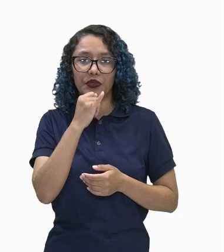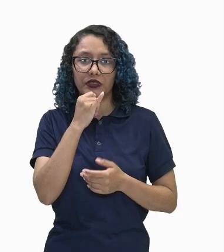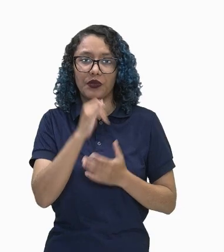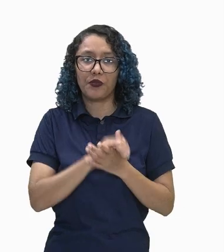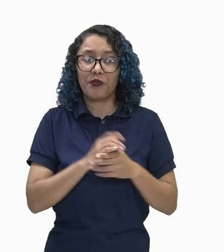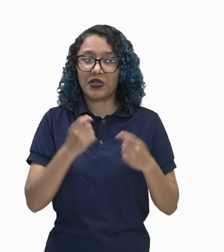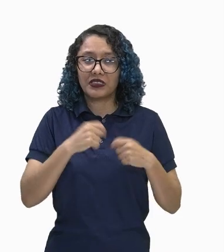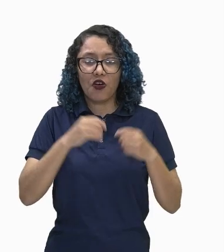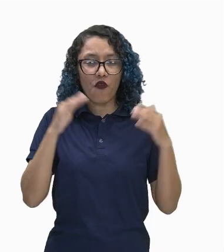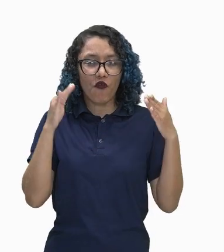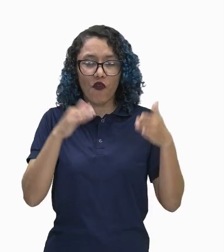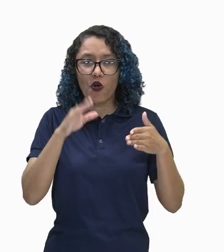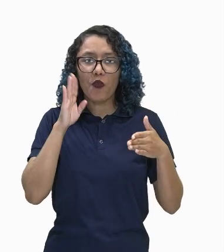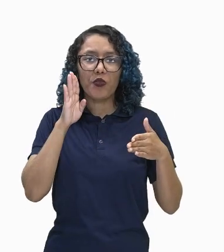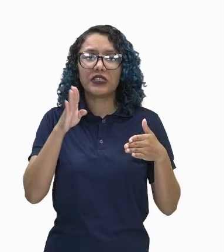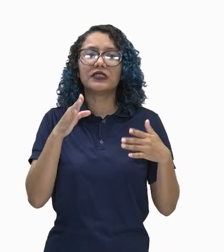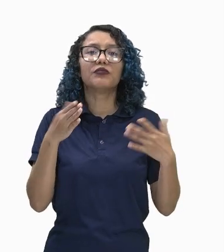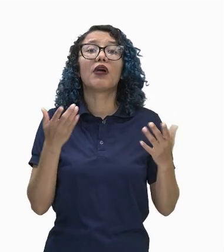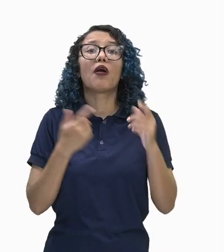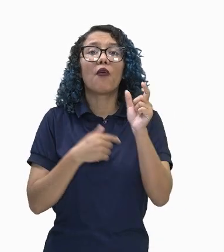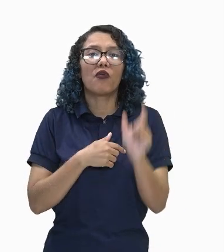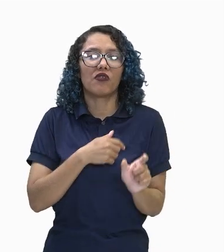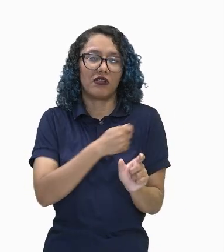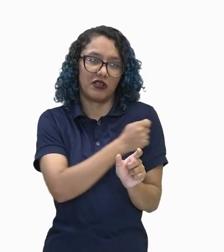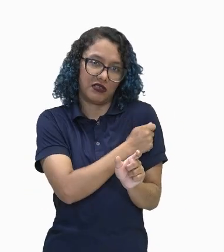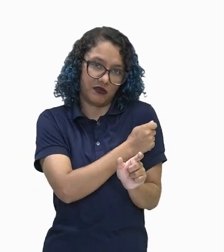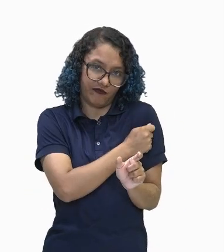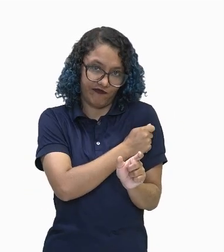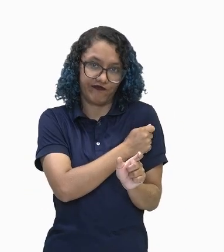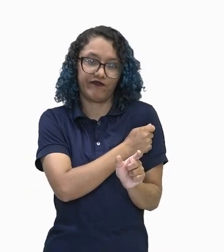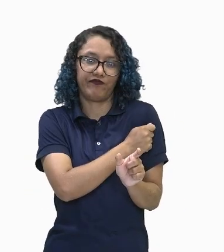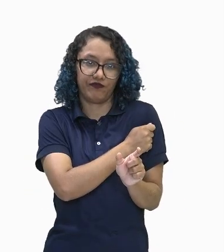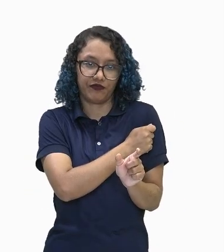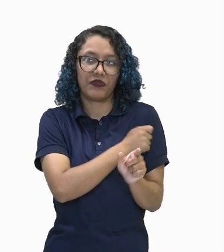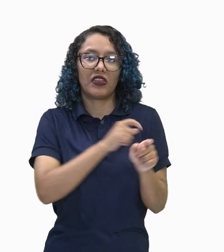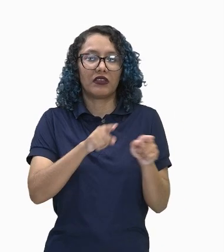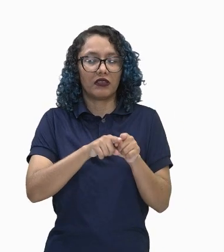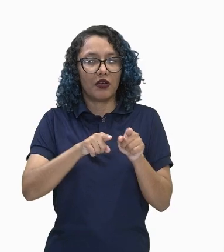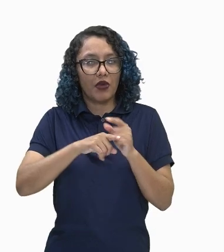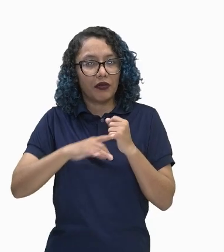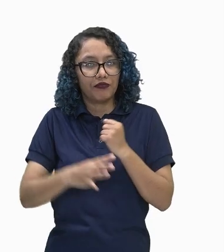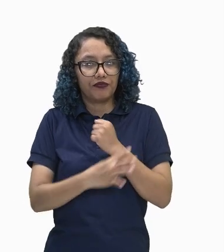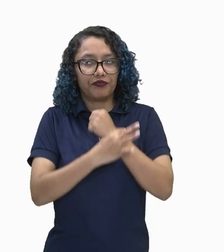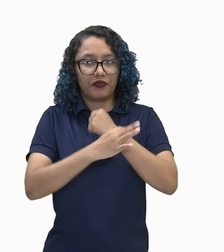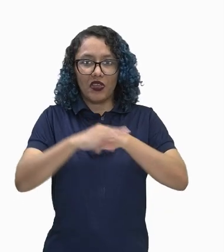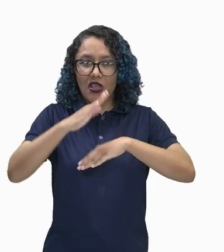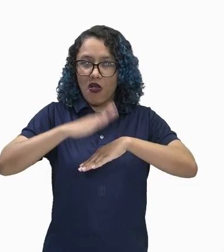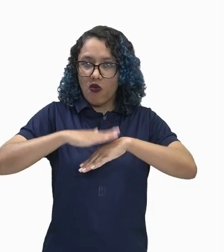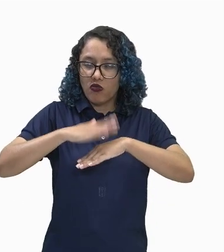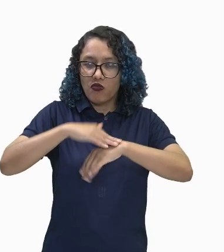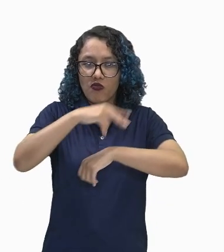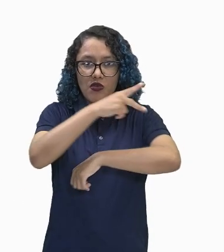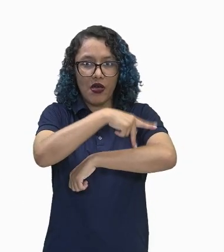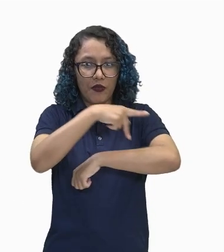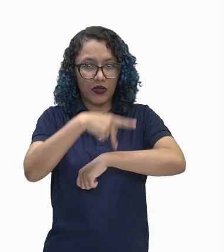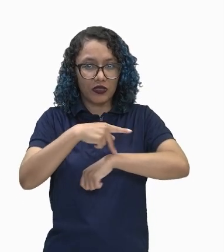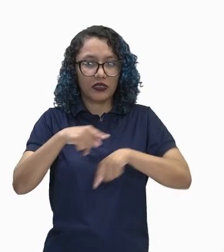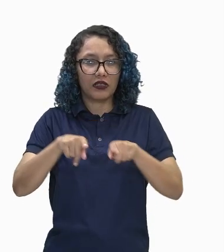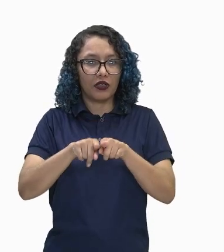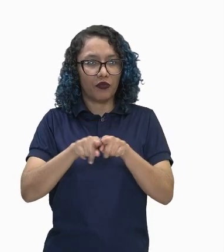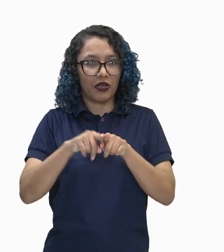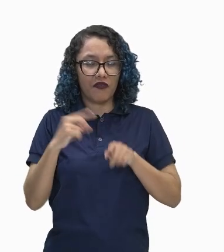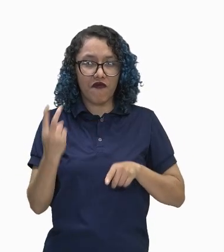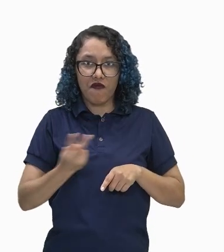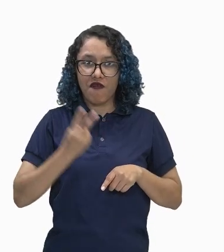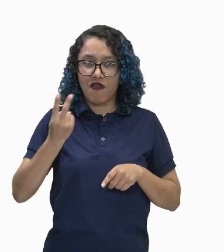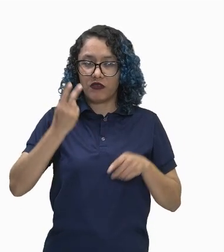quem? No nosso aluno, né? Fortalecer a autonomia pedagógica, valorizar a